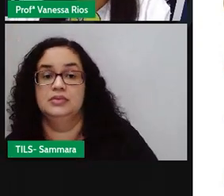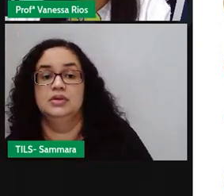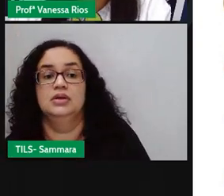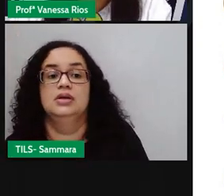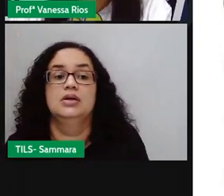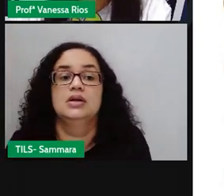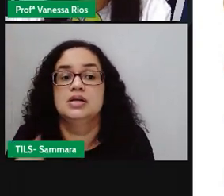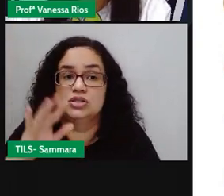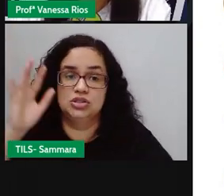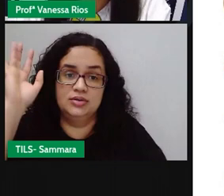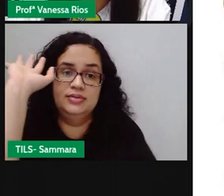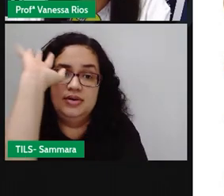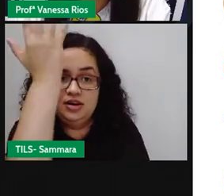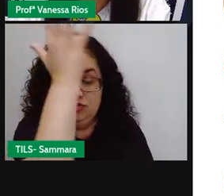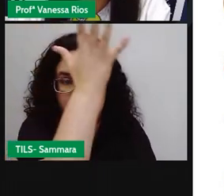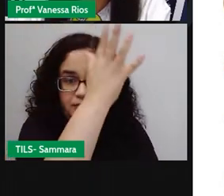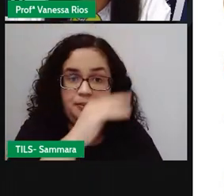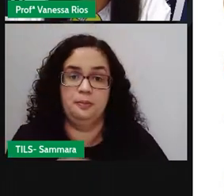através de árvores.